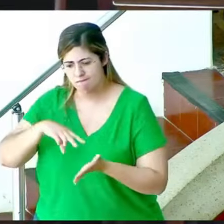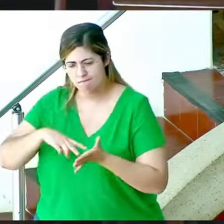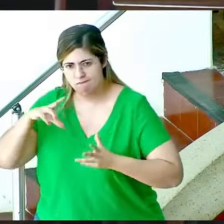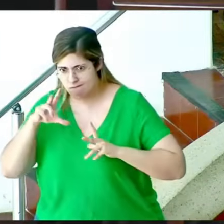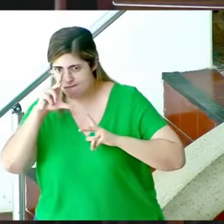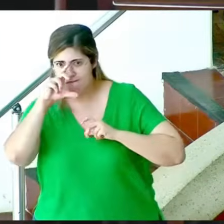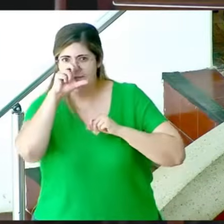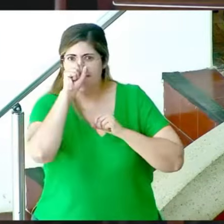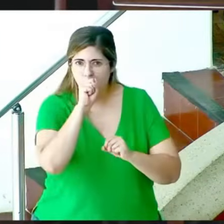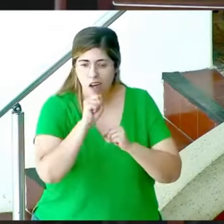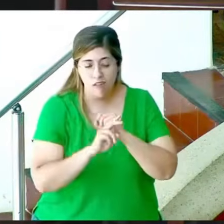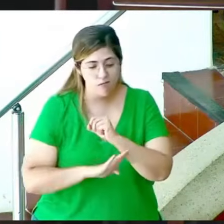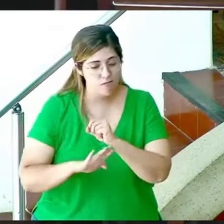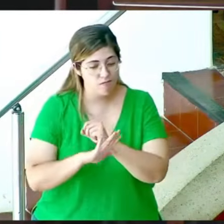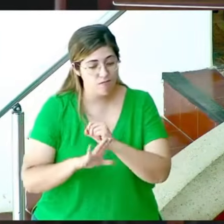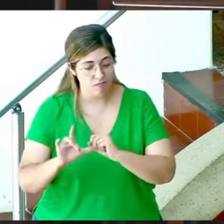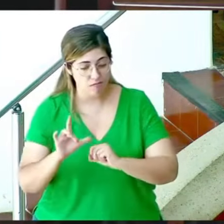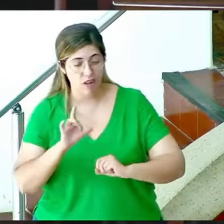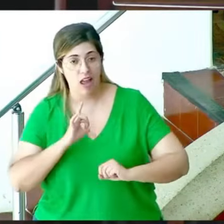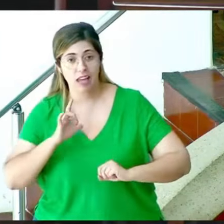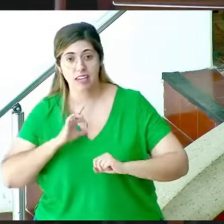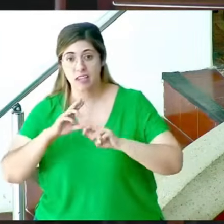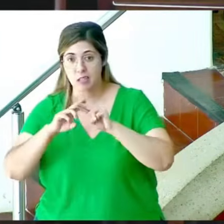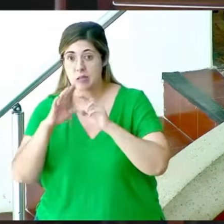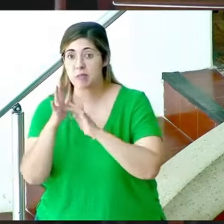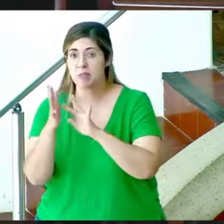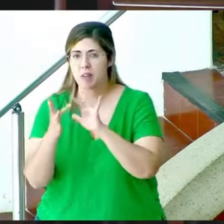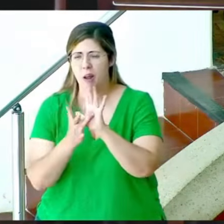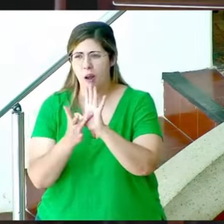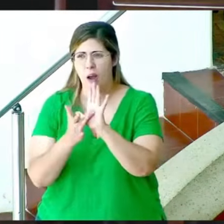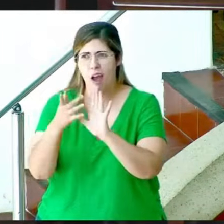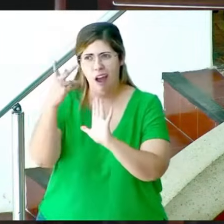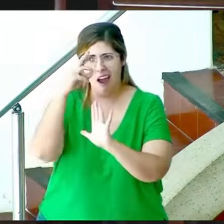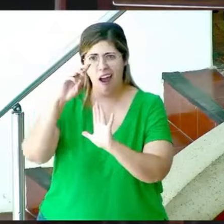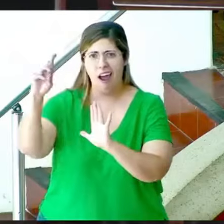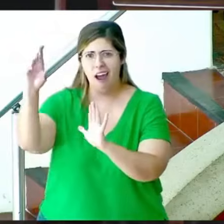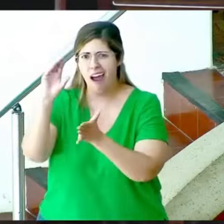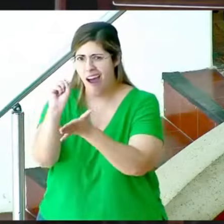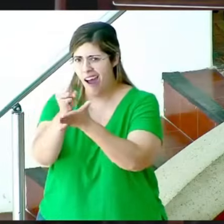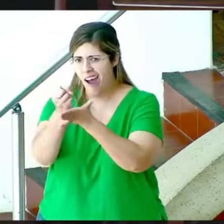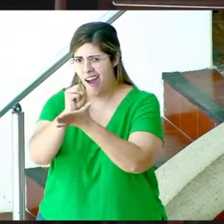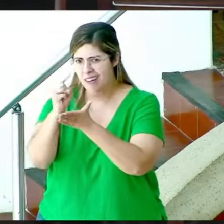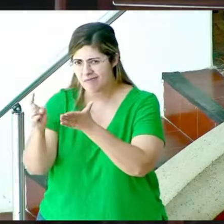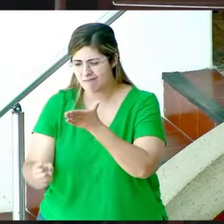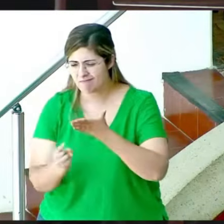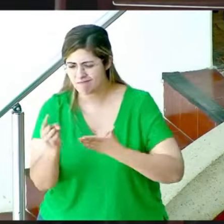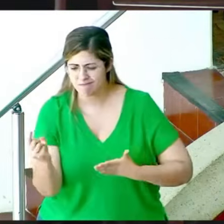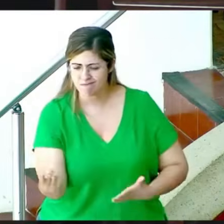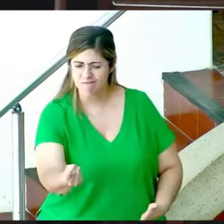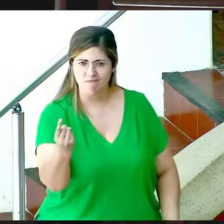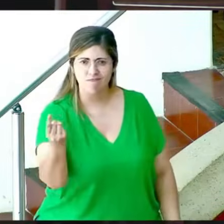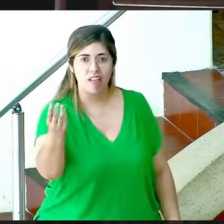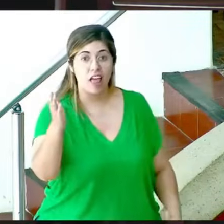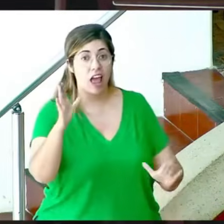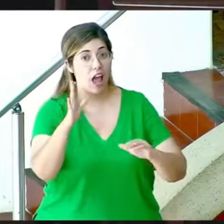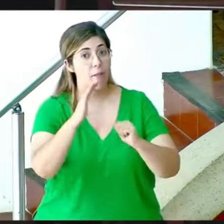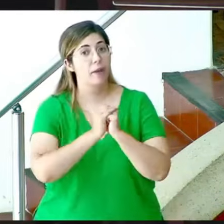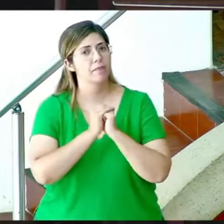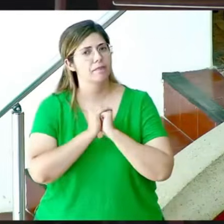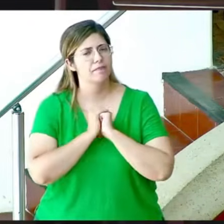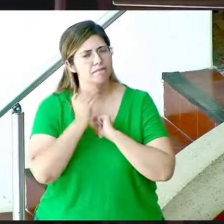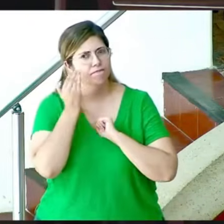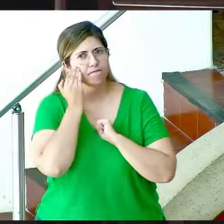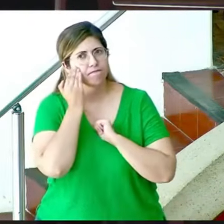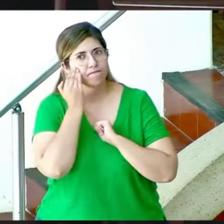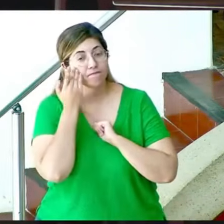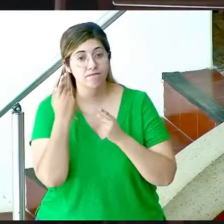e de fundamentar. A Ele seja o domínio pelos séculos dos séculos. Amém.